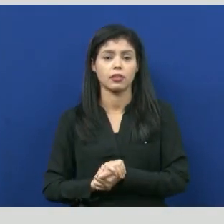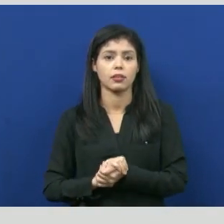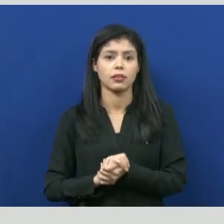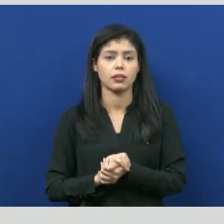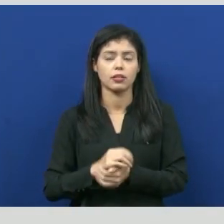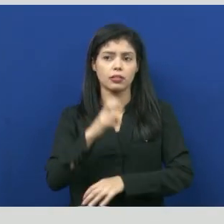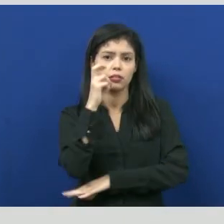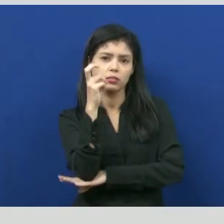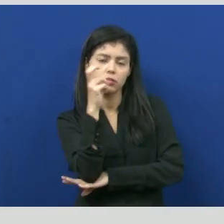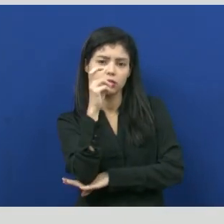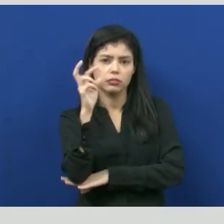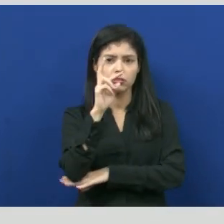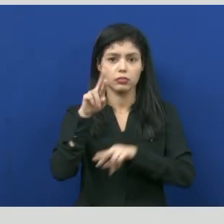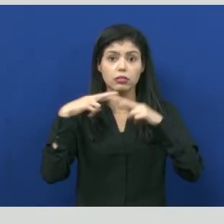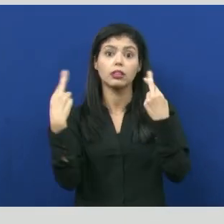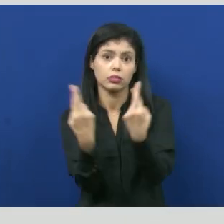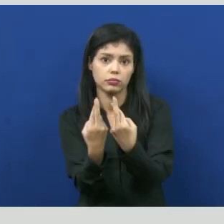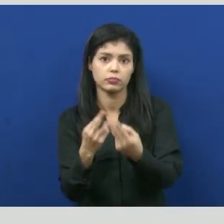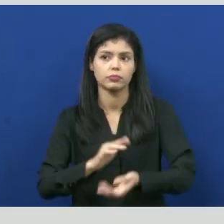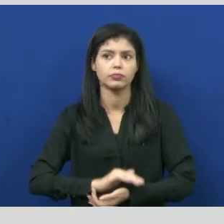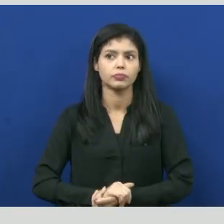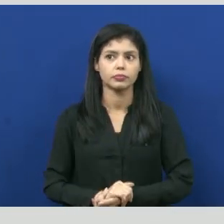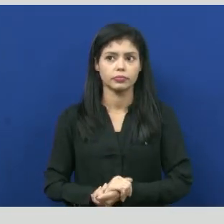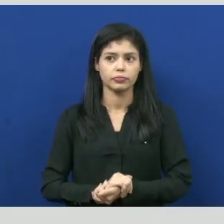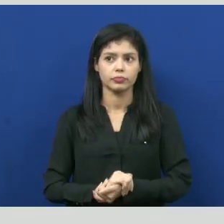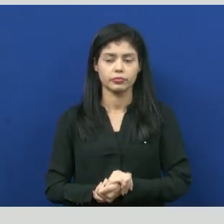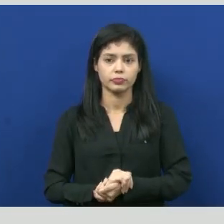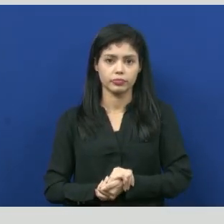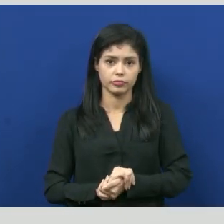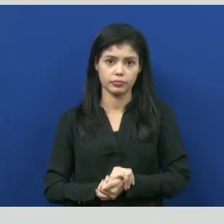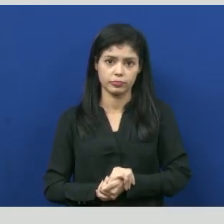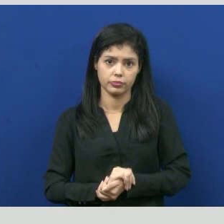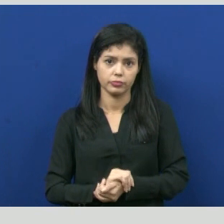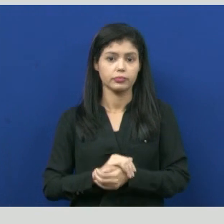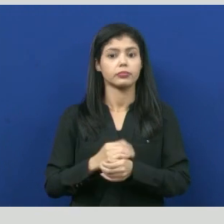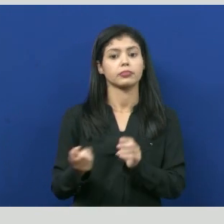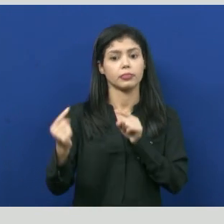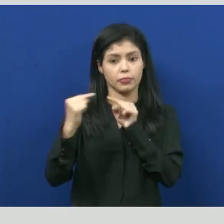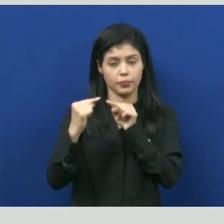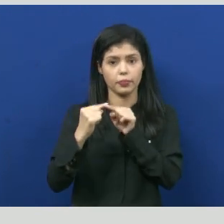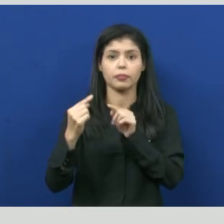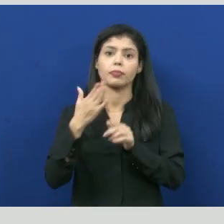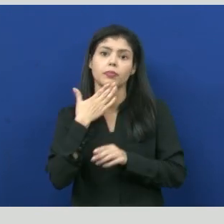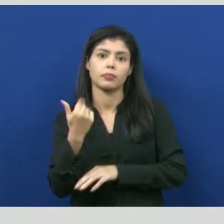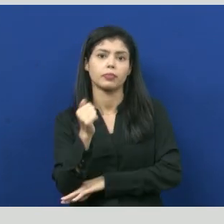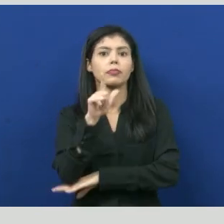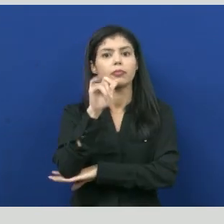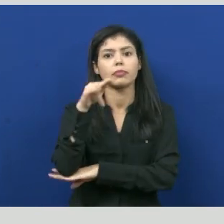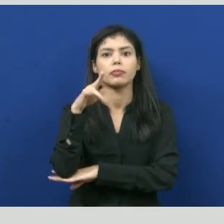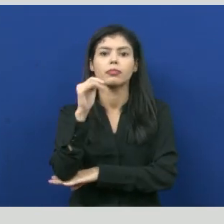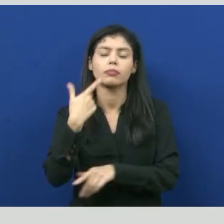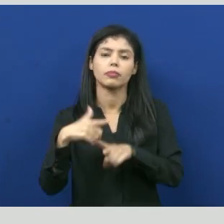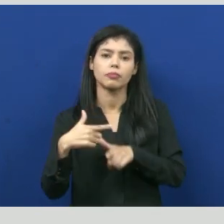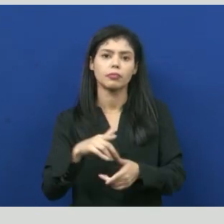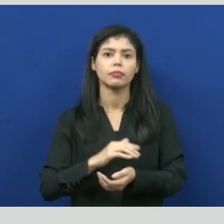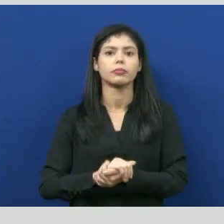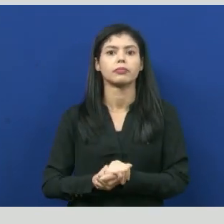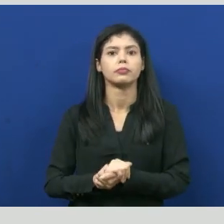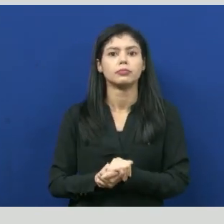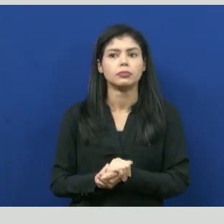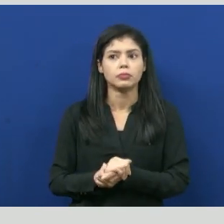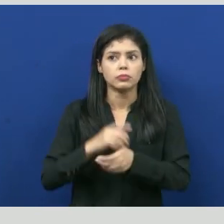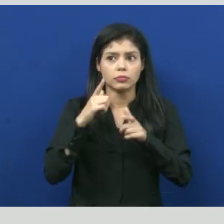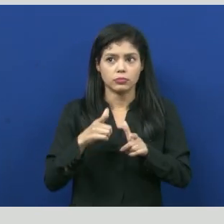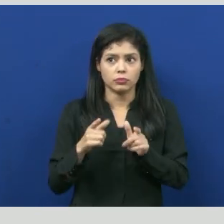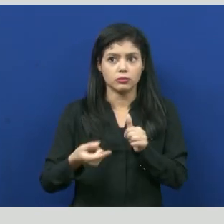idealizou 5 reinos, para complementar o trabalho de Linneu, onde nós